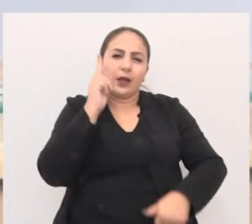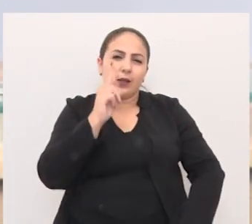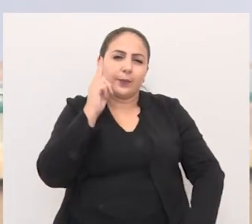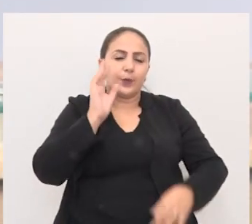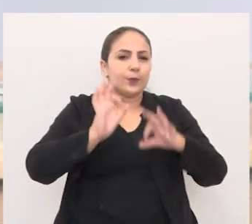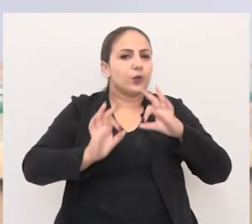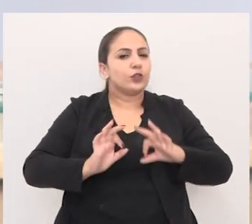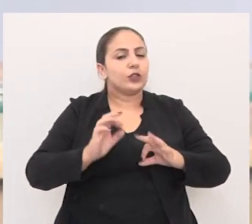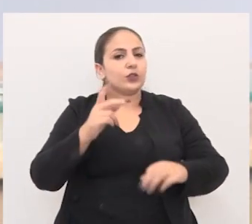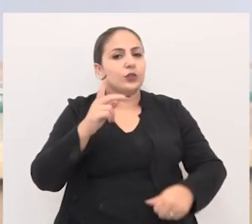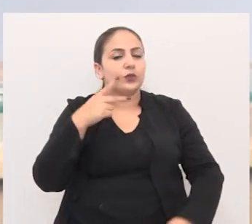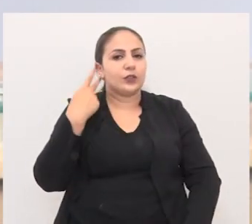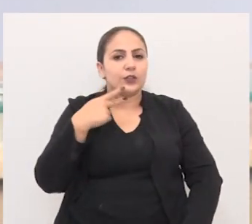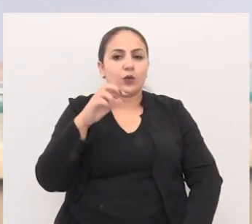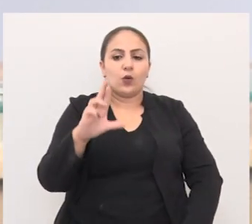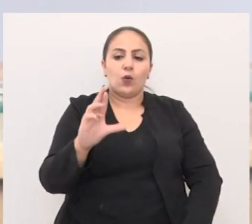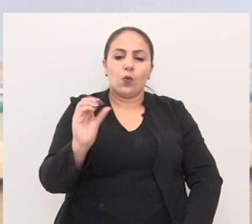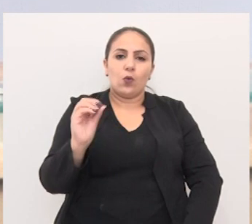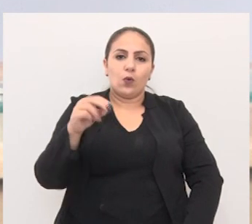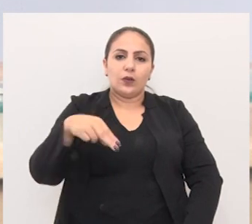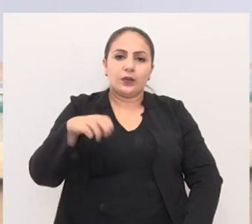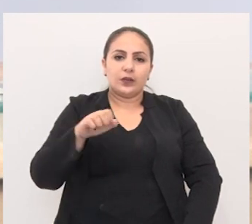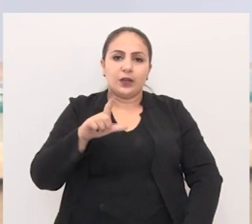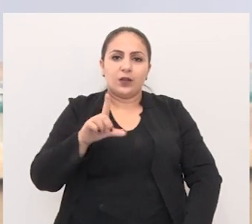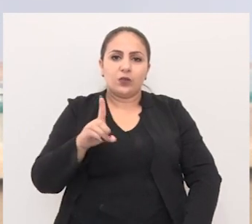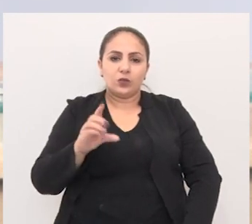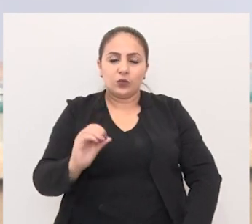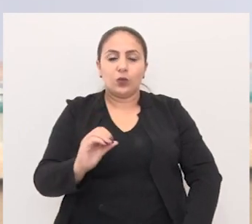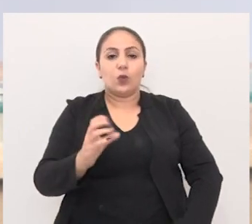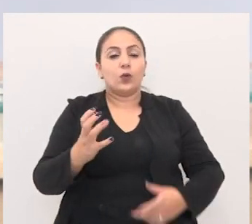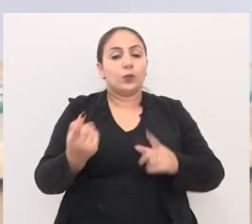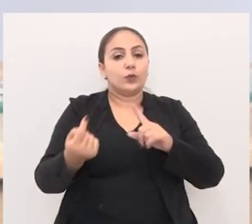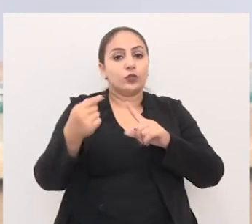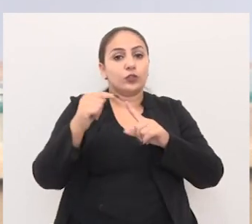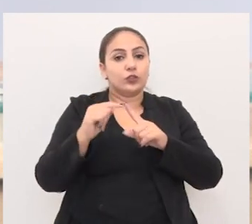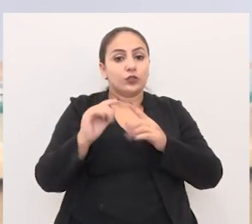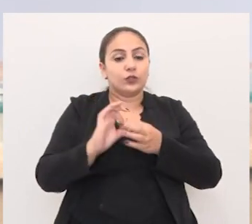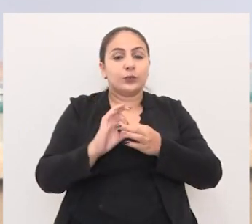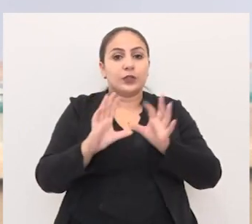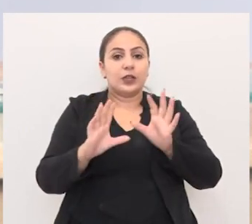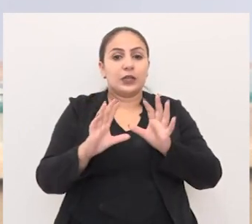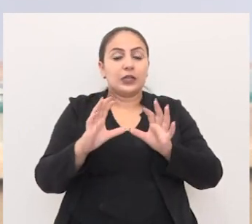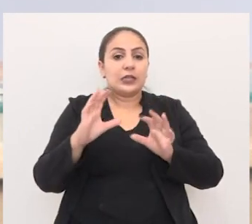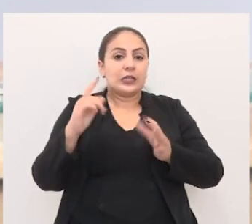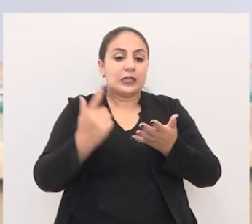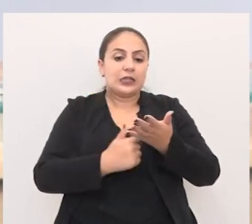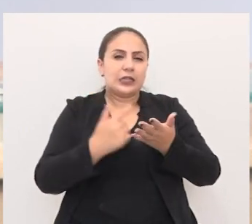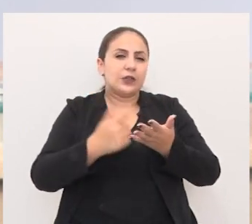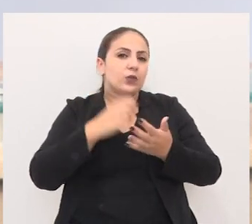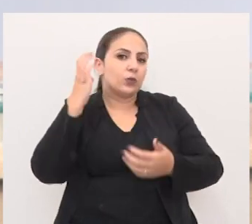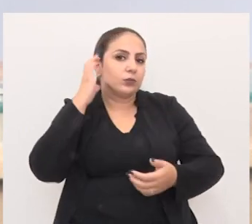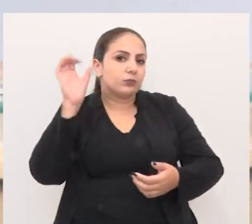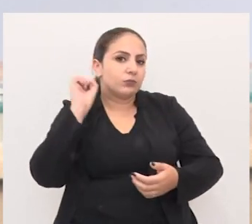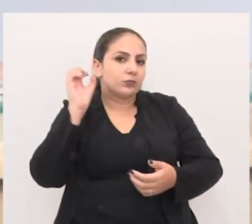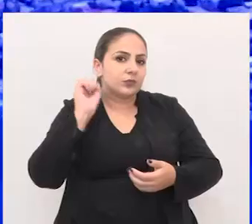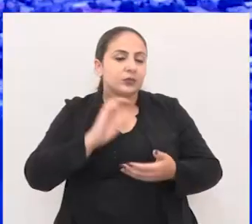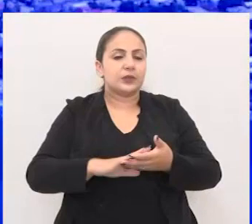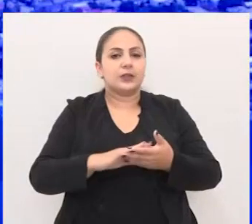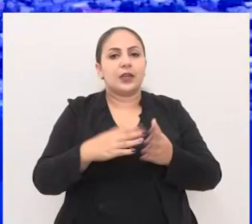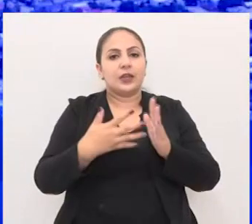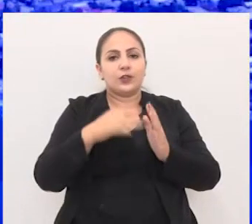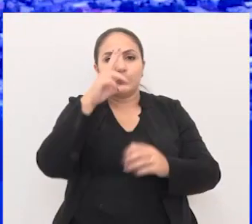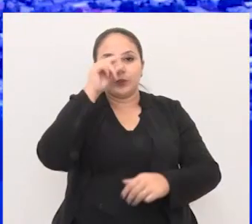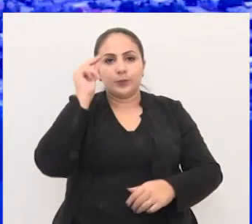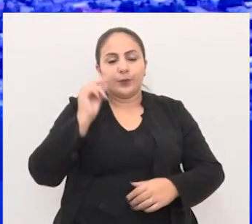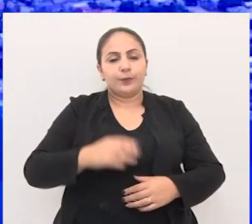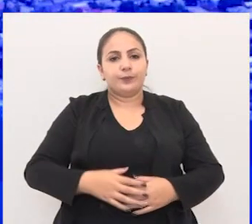o projeto do vereador Ronaldo Rosa, que pretendia disponibilizar audiolivros para os alunos da rede municipal.